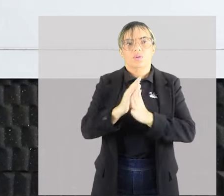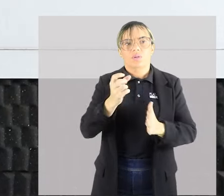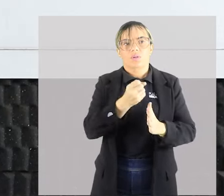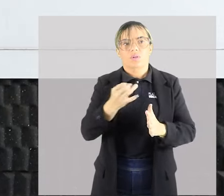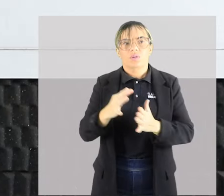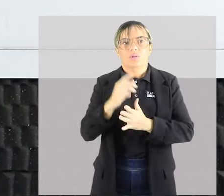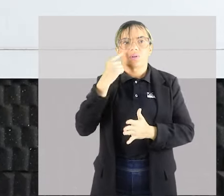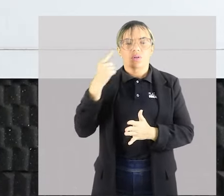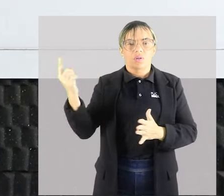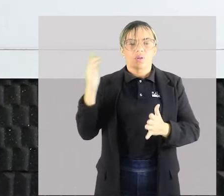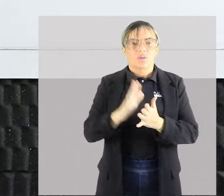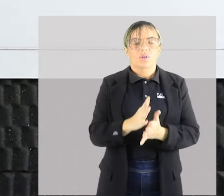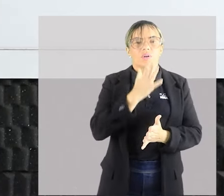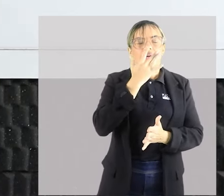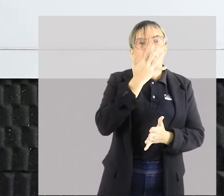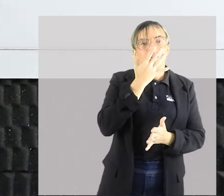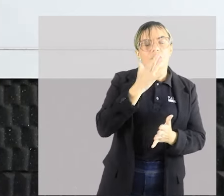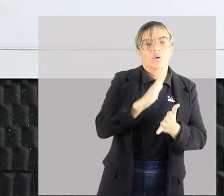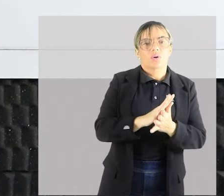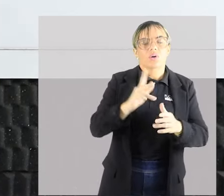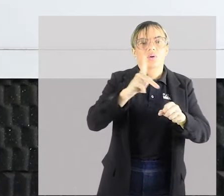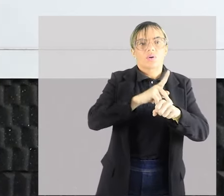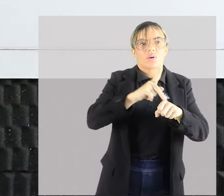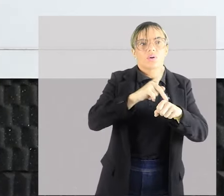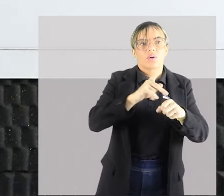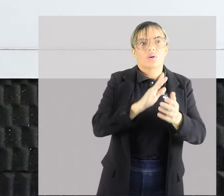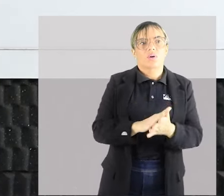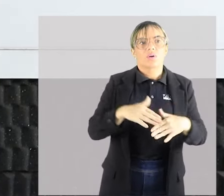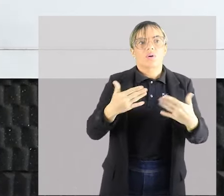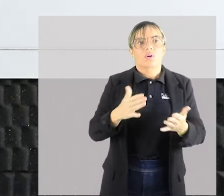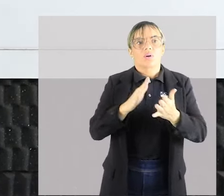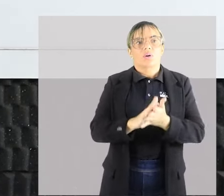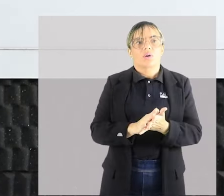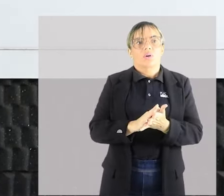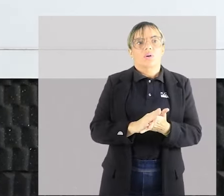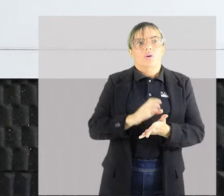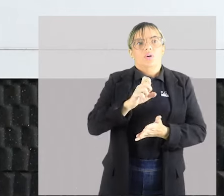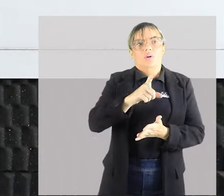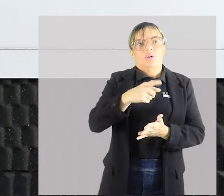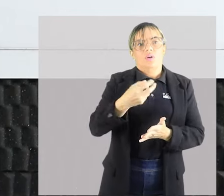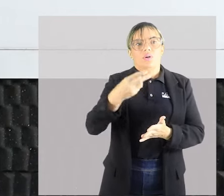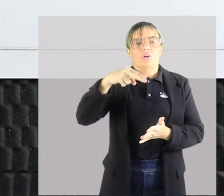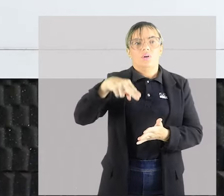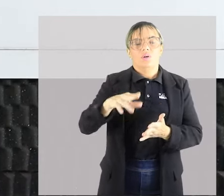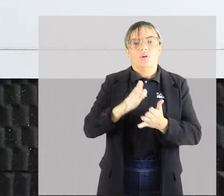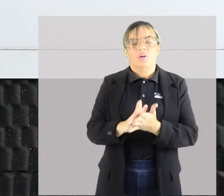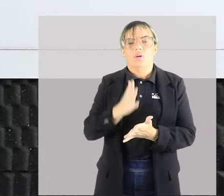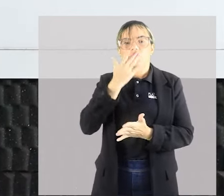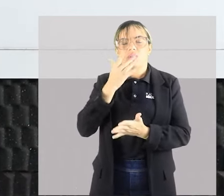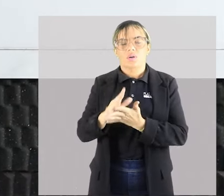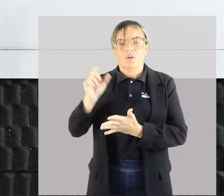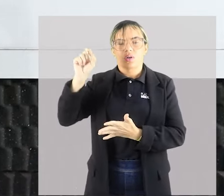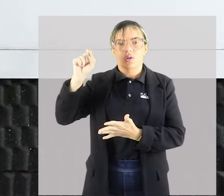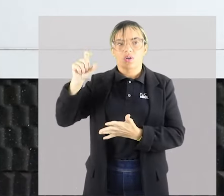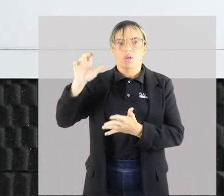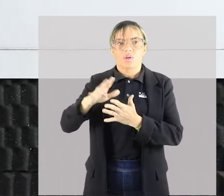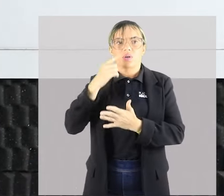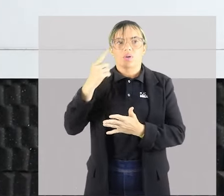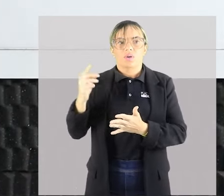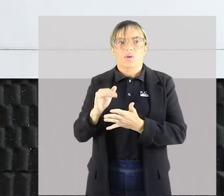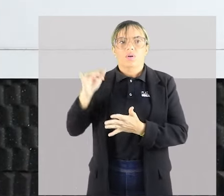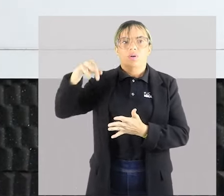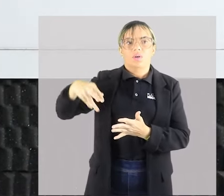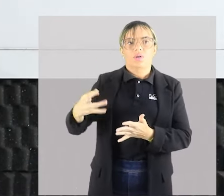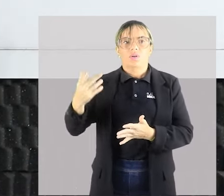pretinho aqui a gente vai chamar de exon Tá certo e em azul a gente vai denominar de